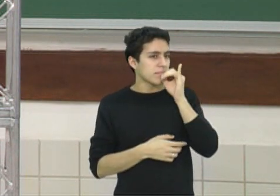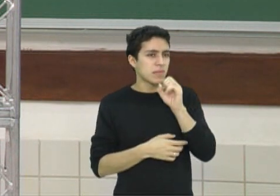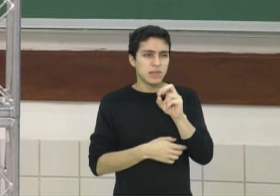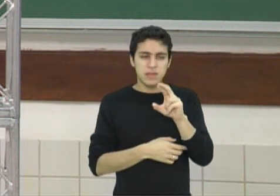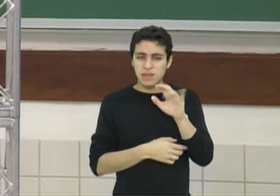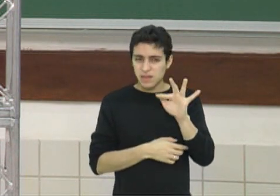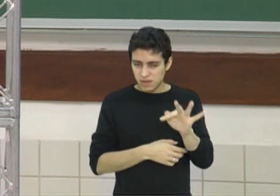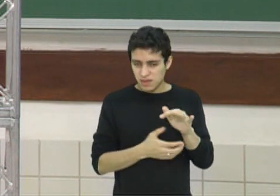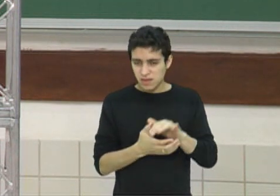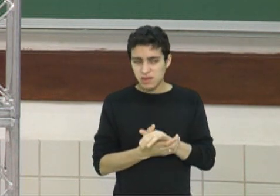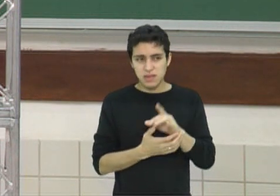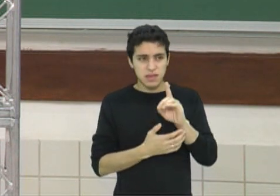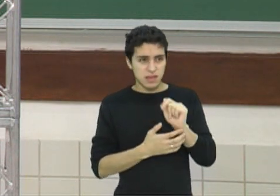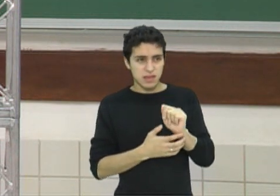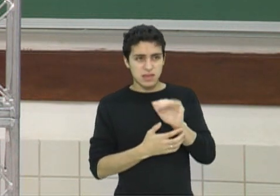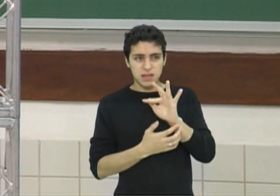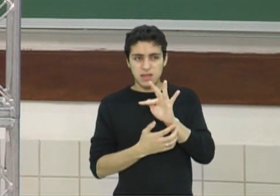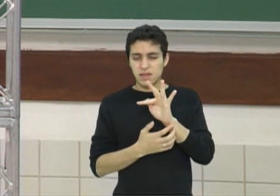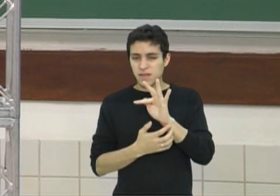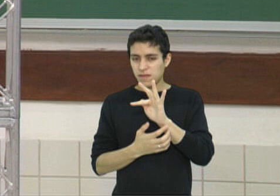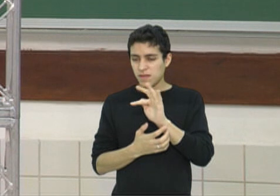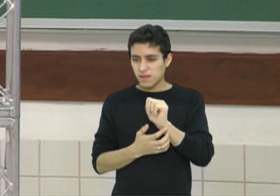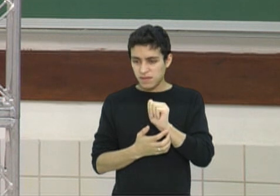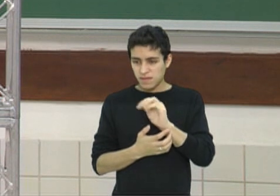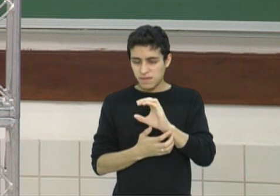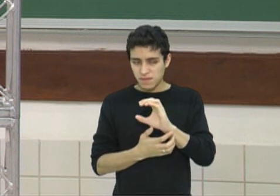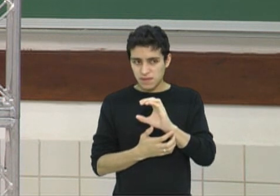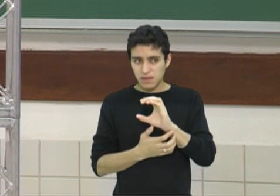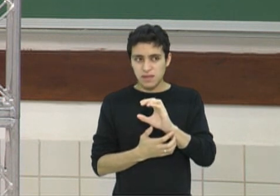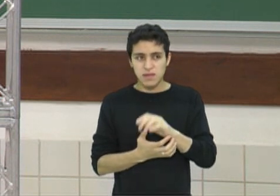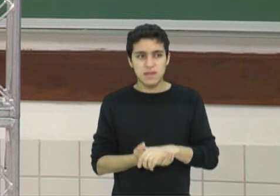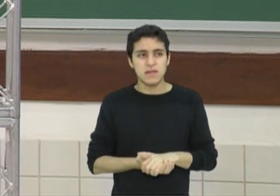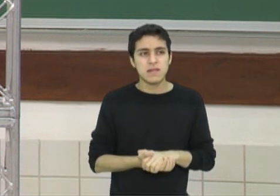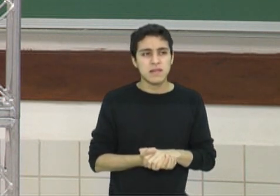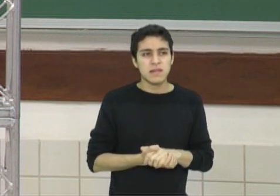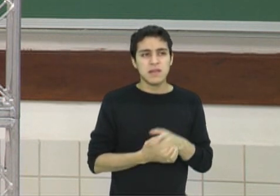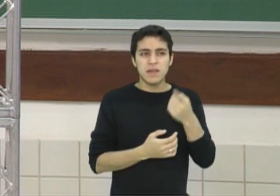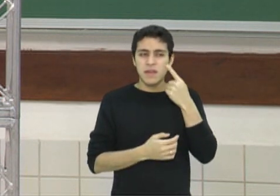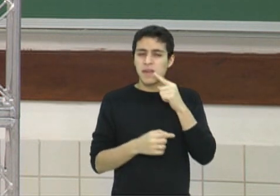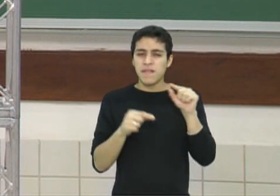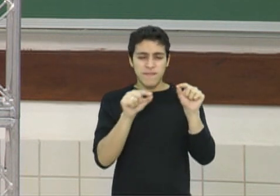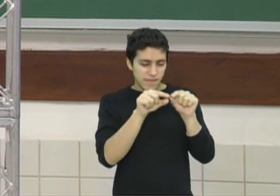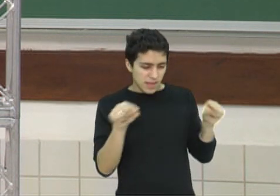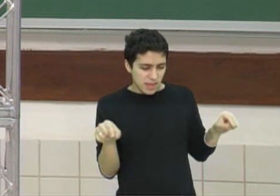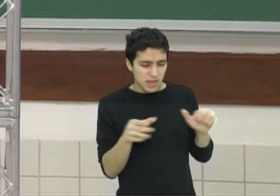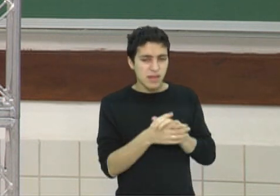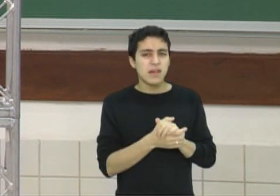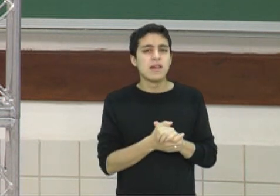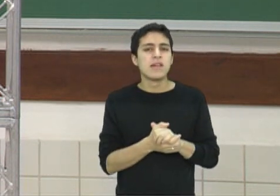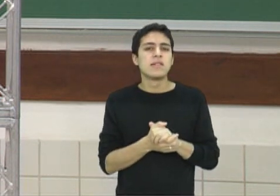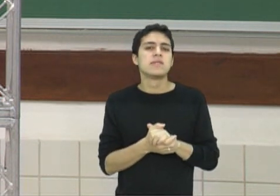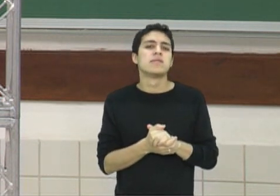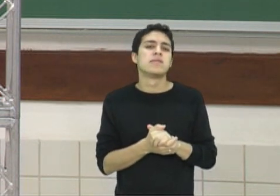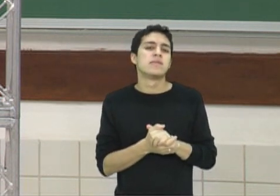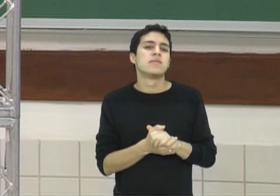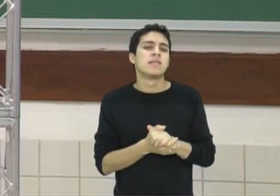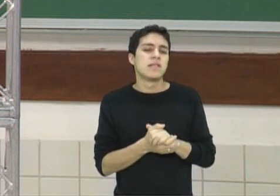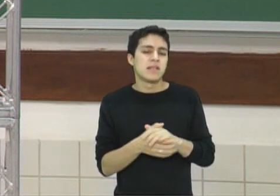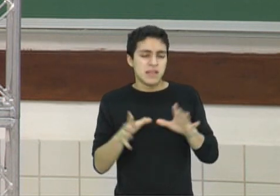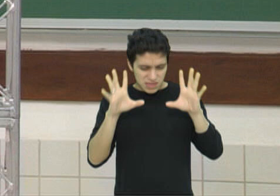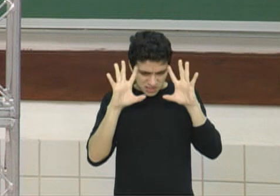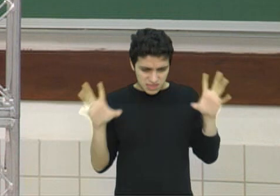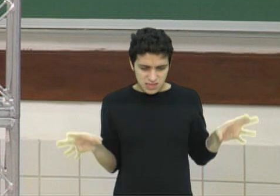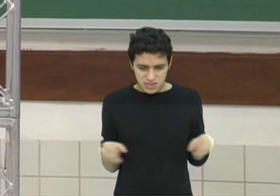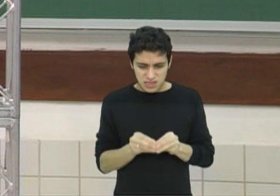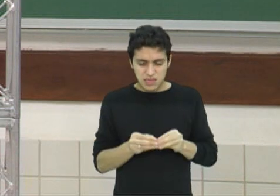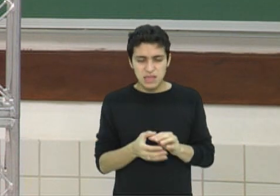surf da faculdade. Daí vocês vão pegar essa frase, vocês vão simplificar essa